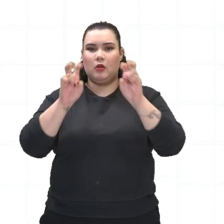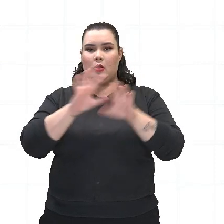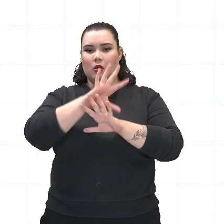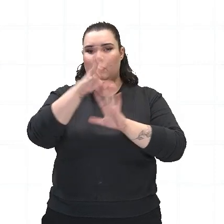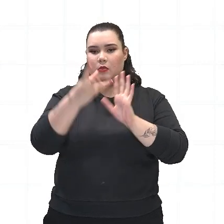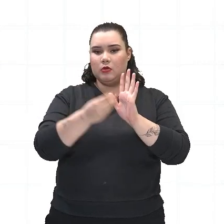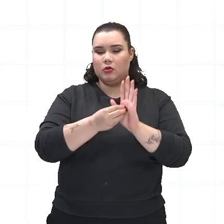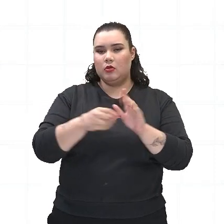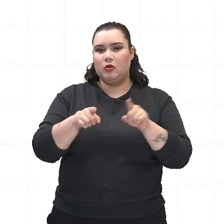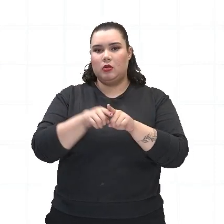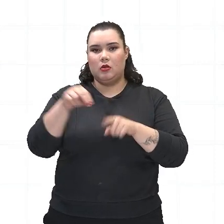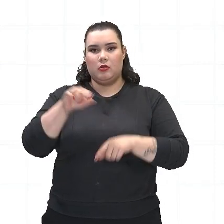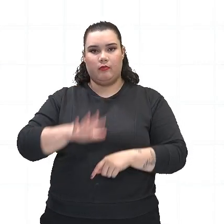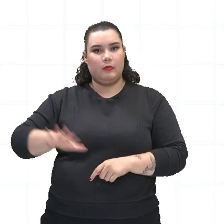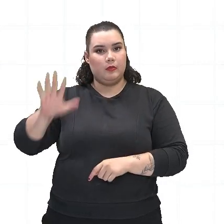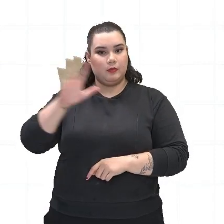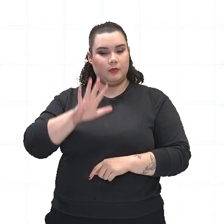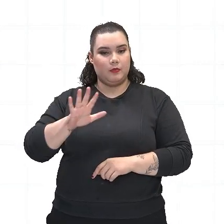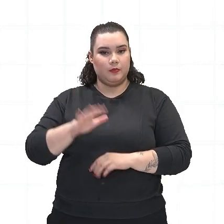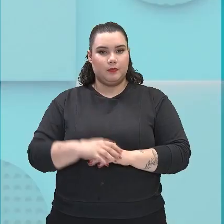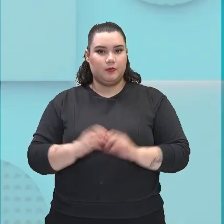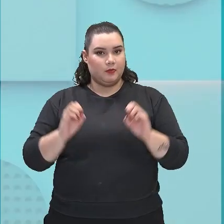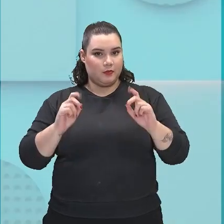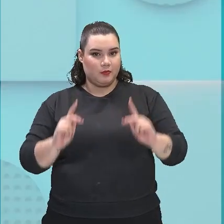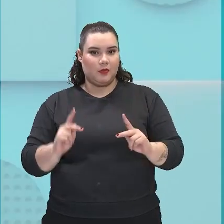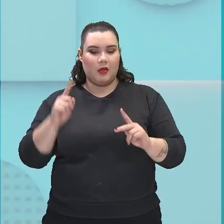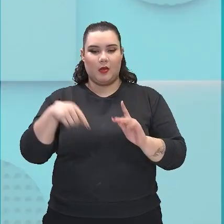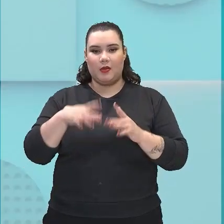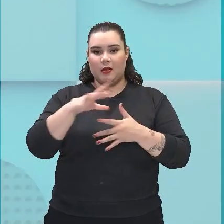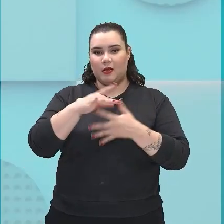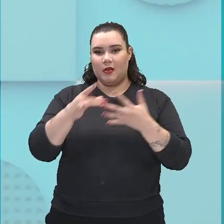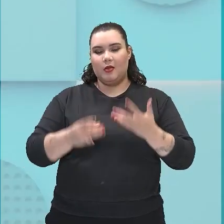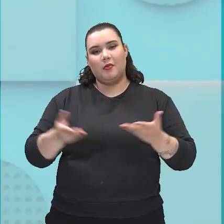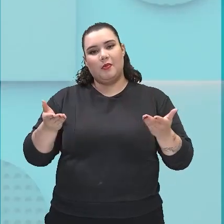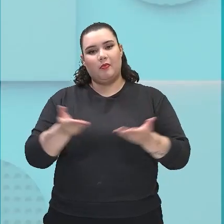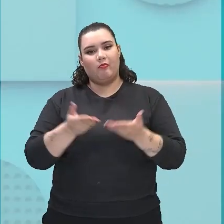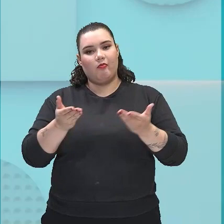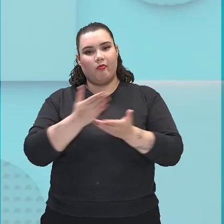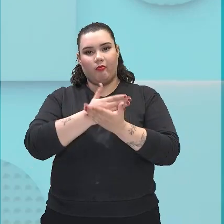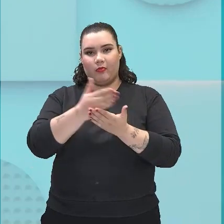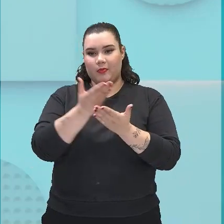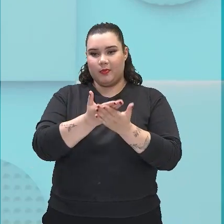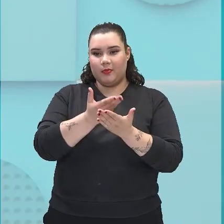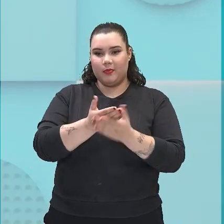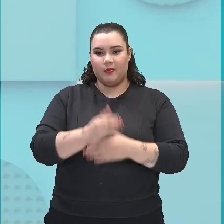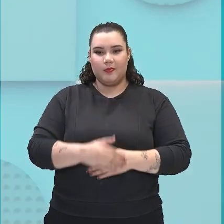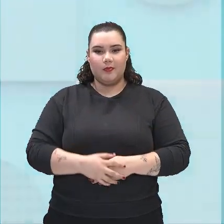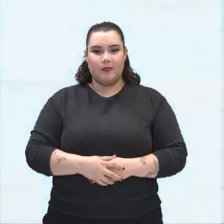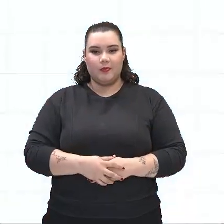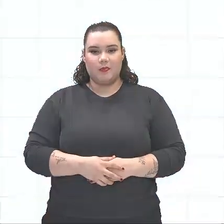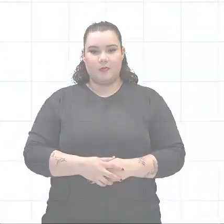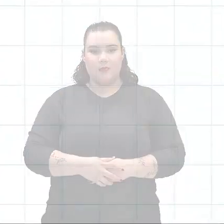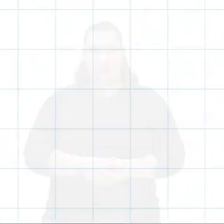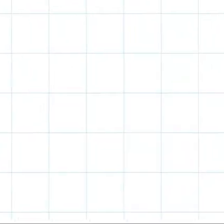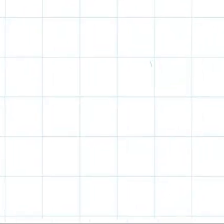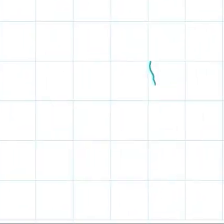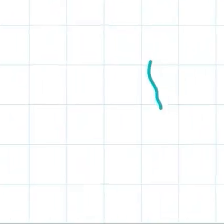temas amazônicos e nacionais. Esse é o nosso detalhamento. Agora vamos à nossa aula.